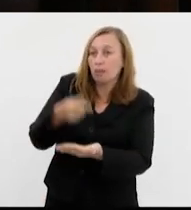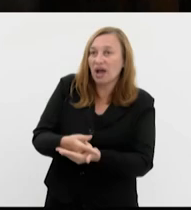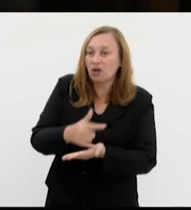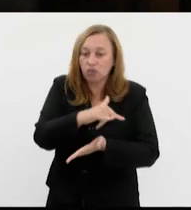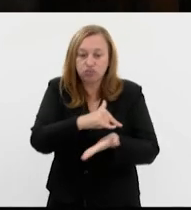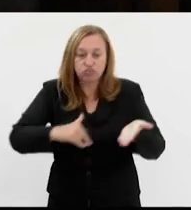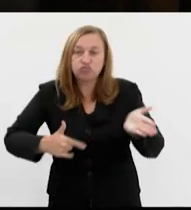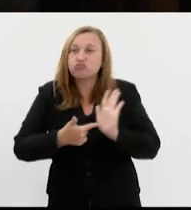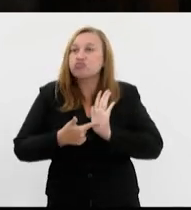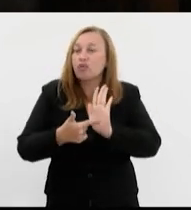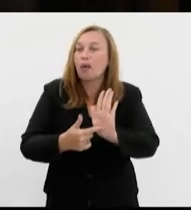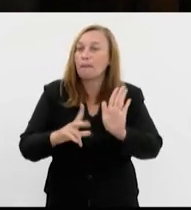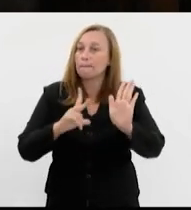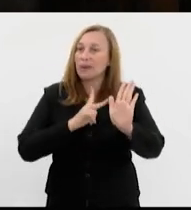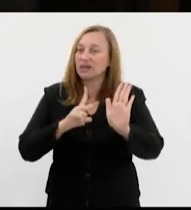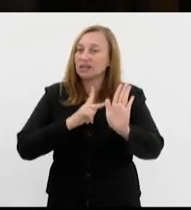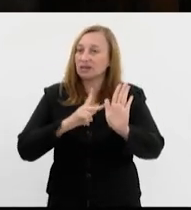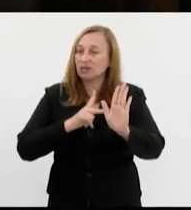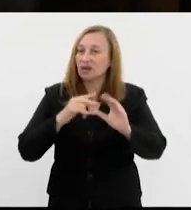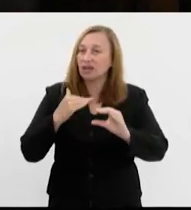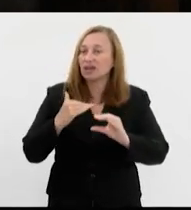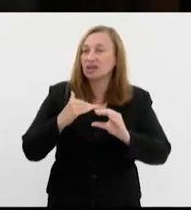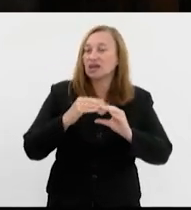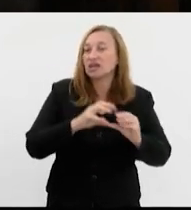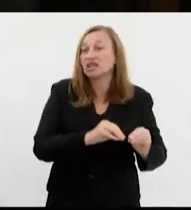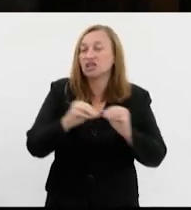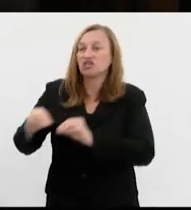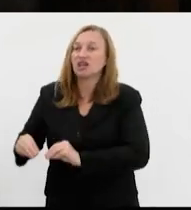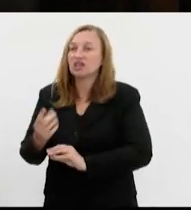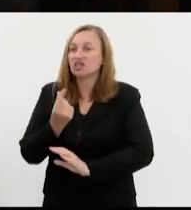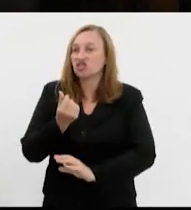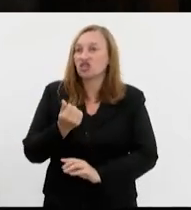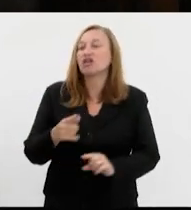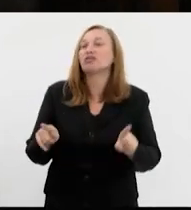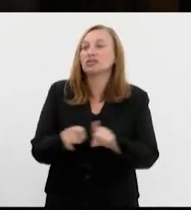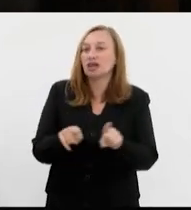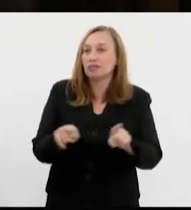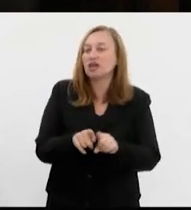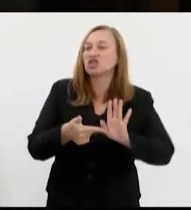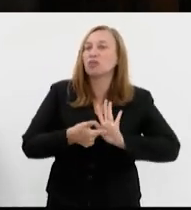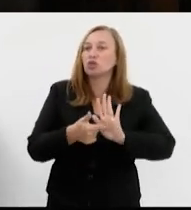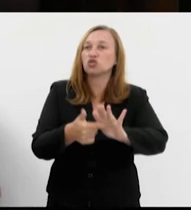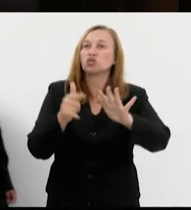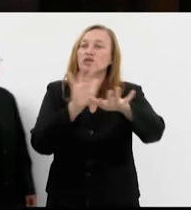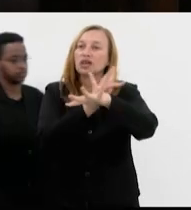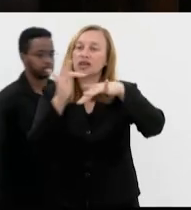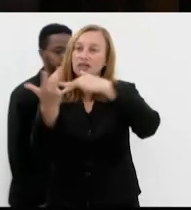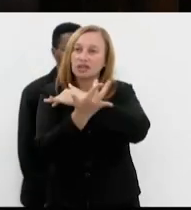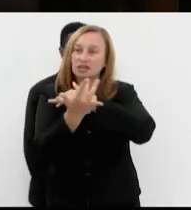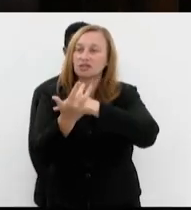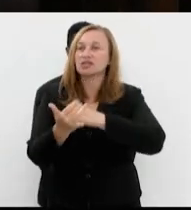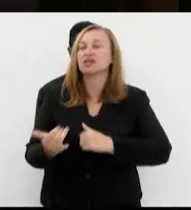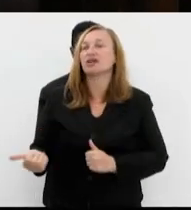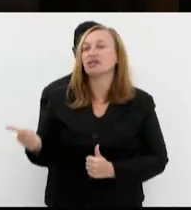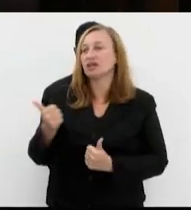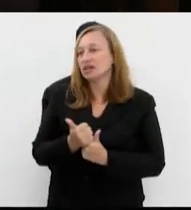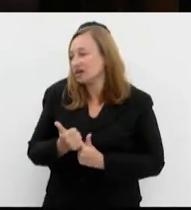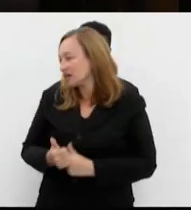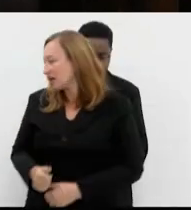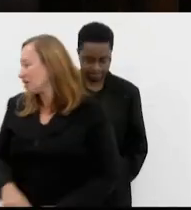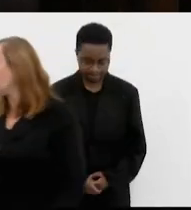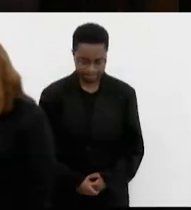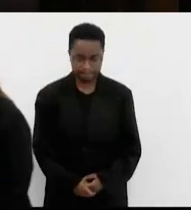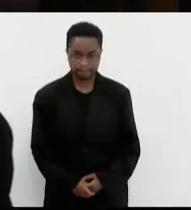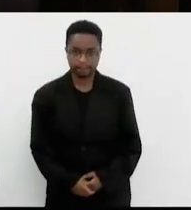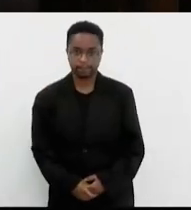pessoal, a transferência que foi feita. Inclusive, ele também já disponibilizou na internet a nota fiscal que foi emitida